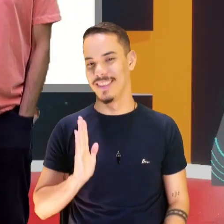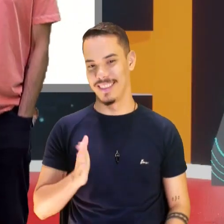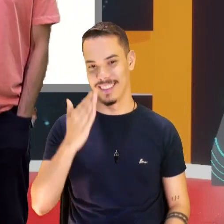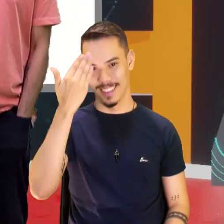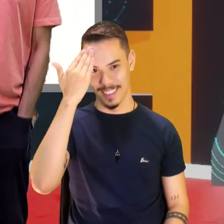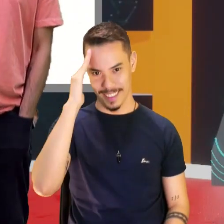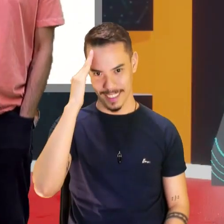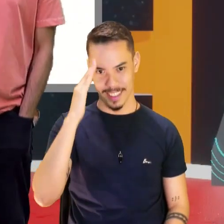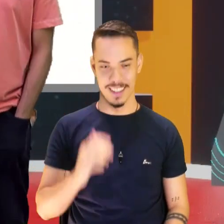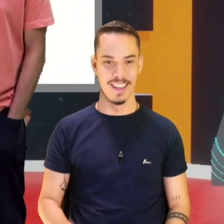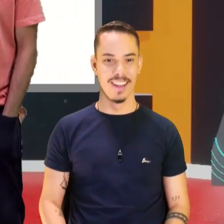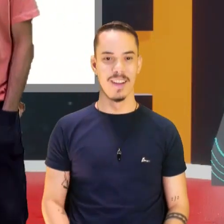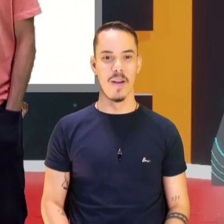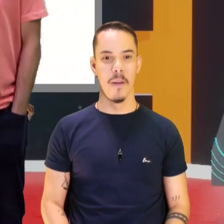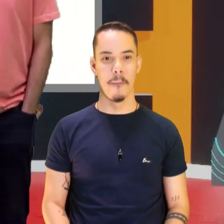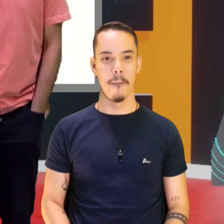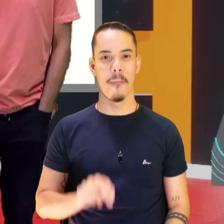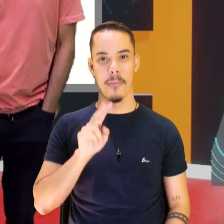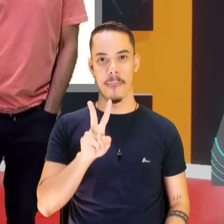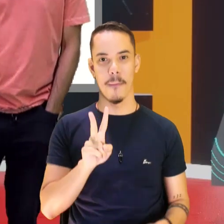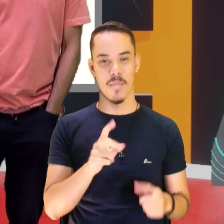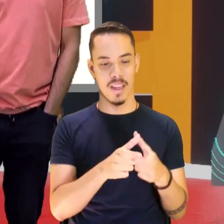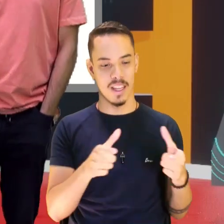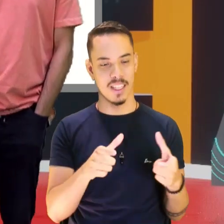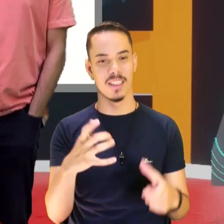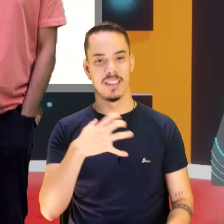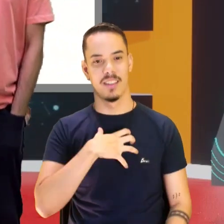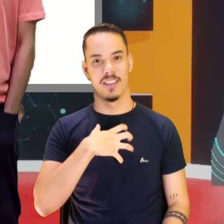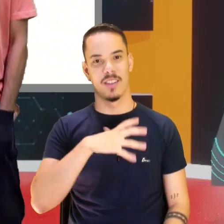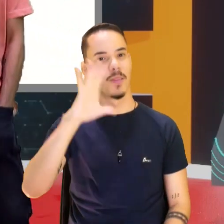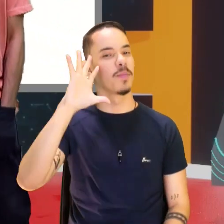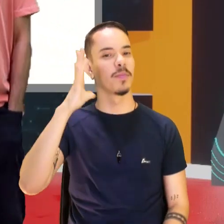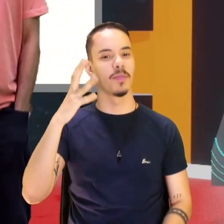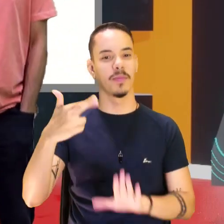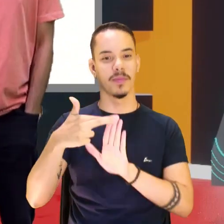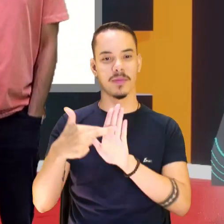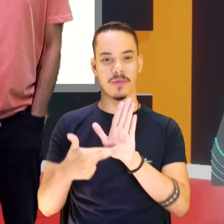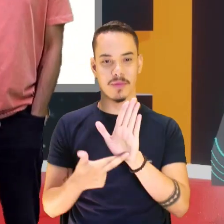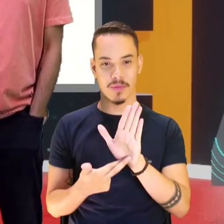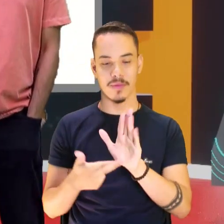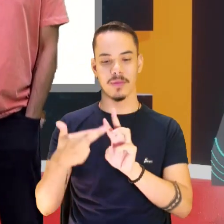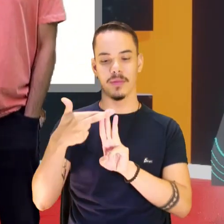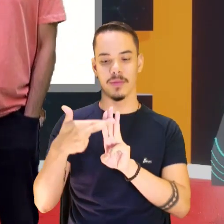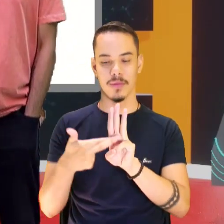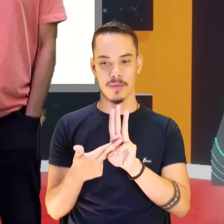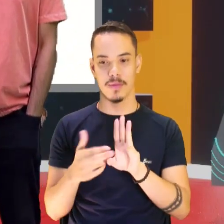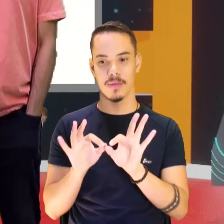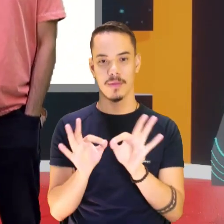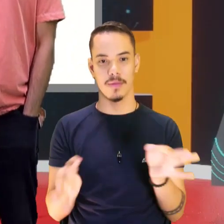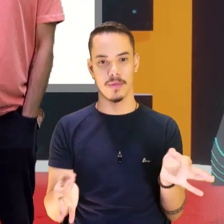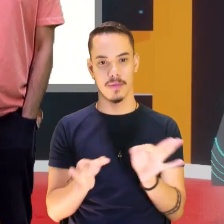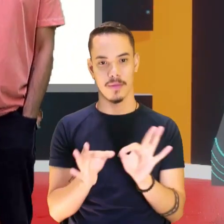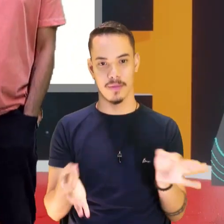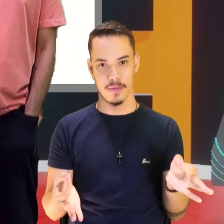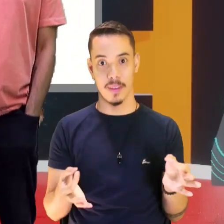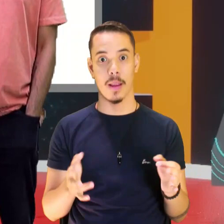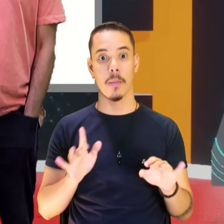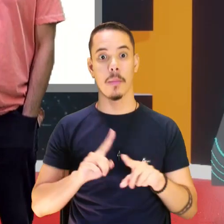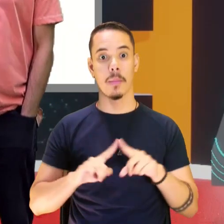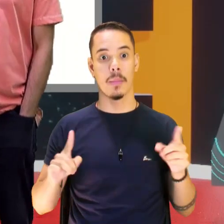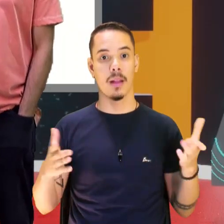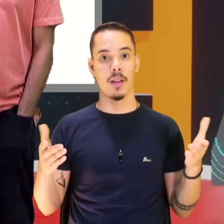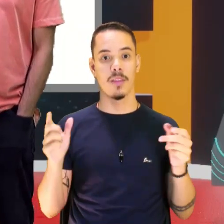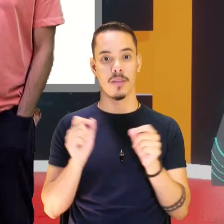Tá? Então, 2 grandezas, 2 maneiras de realizar uma regra de 3 simples. Ou ela é direta, ou ela é inversa. Agora, para